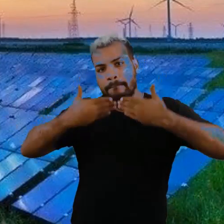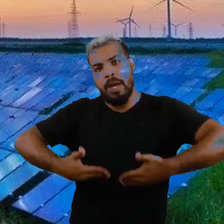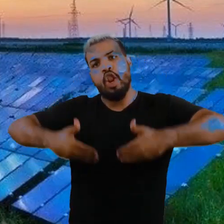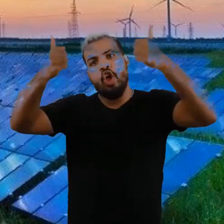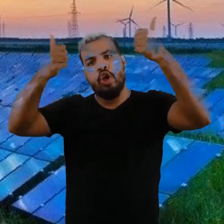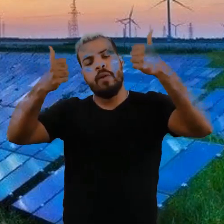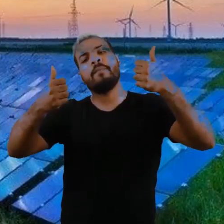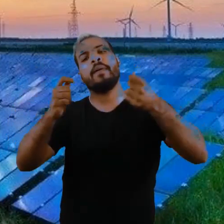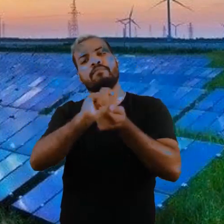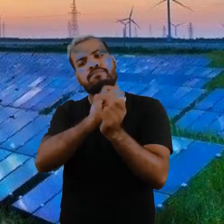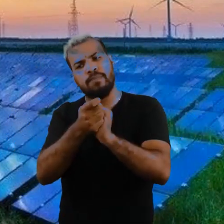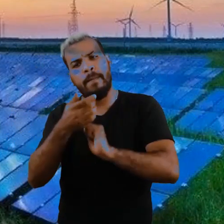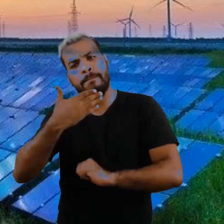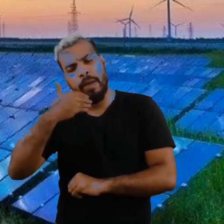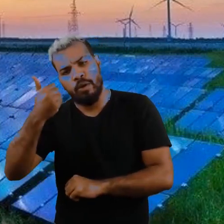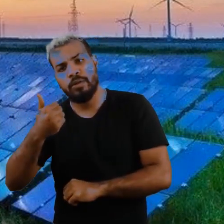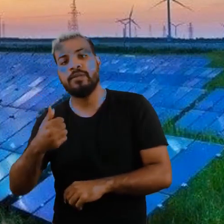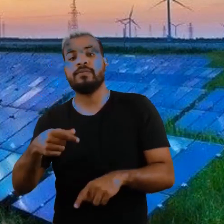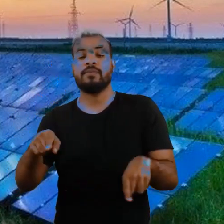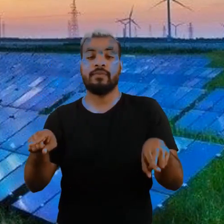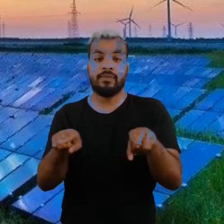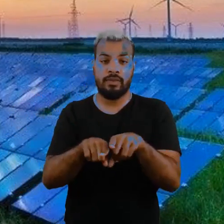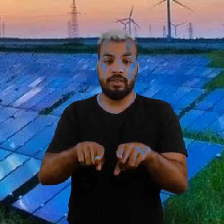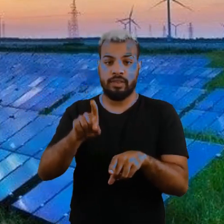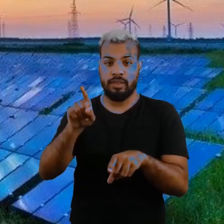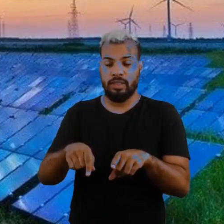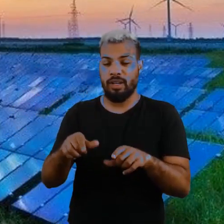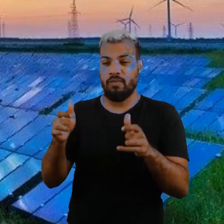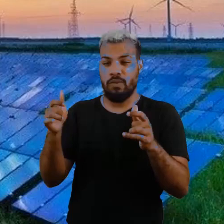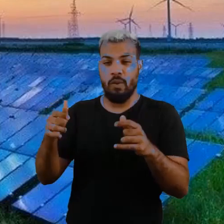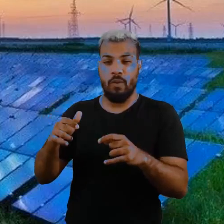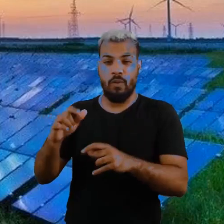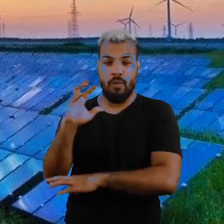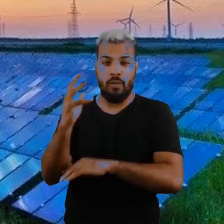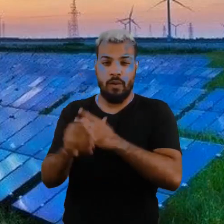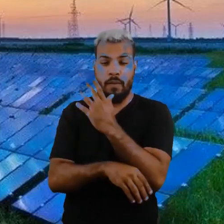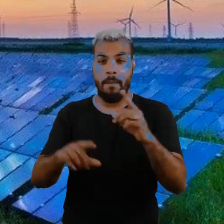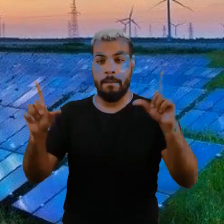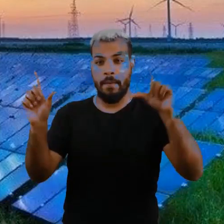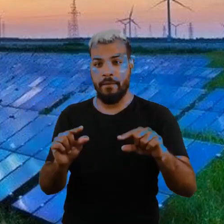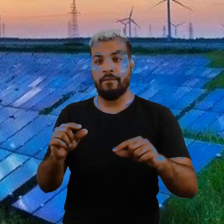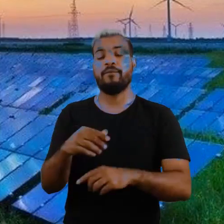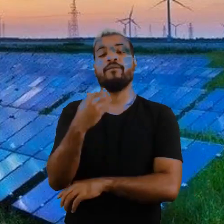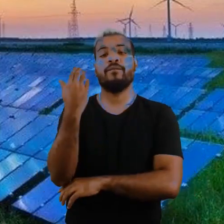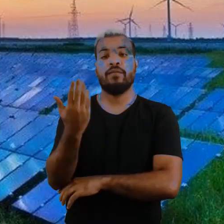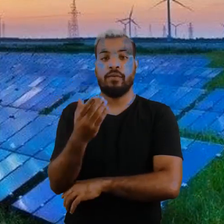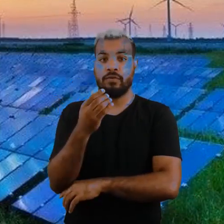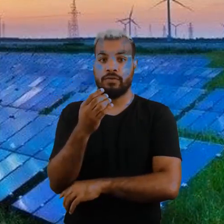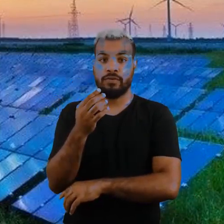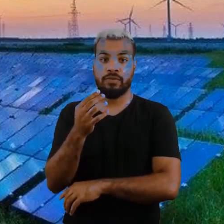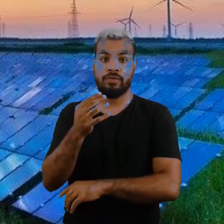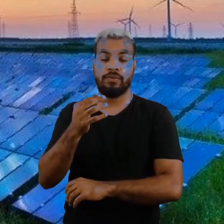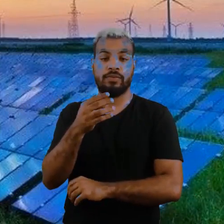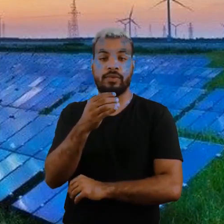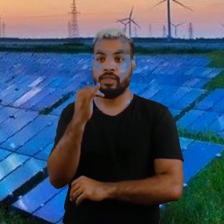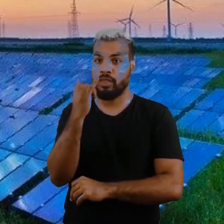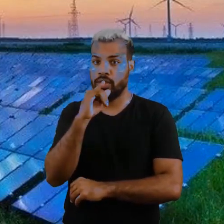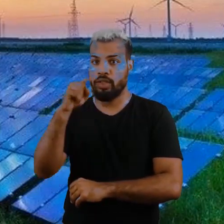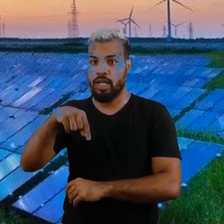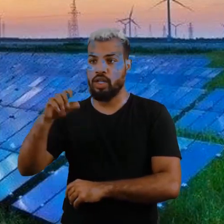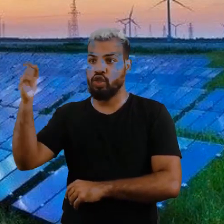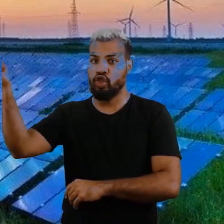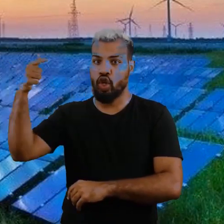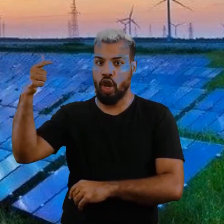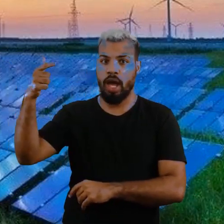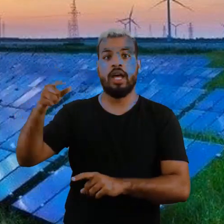produto melhor, mais adequado e que agride menos o meio ambiente. Então a gente tem aí, por exemplo, a energia eólica